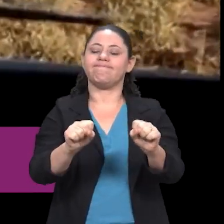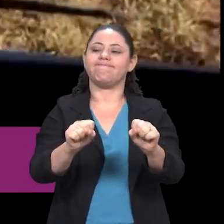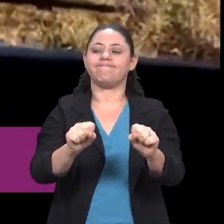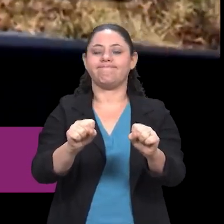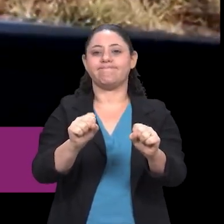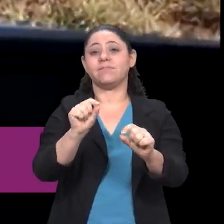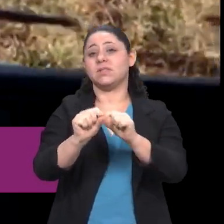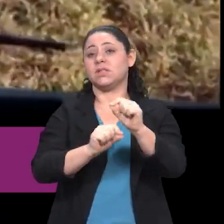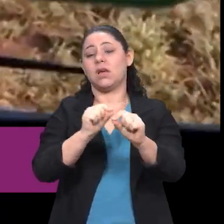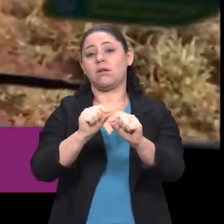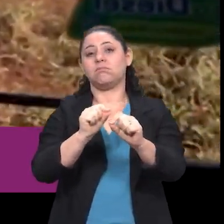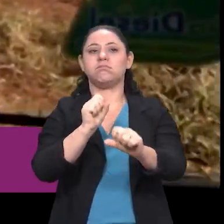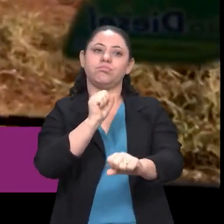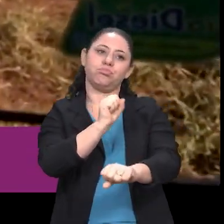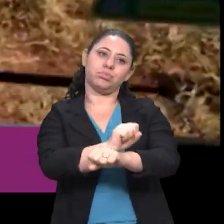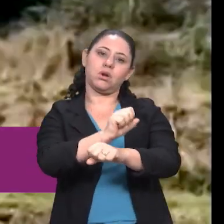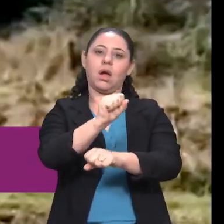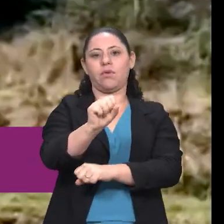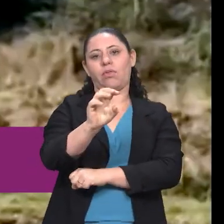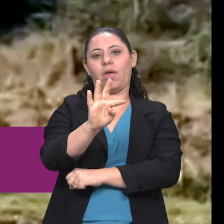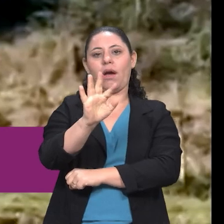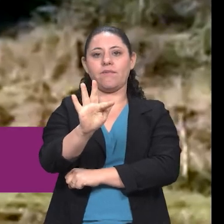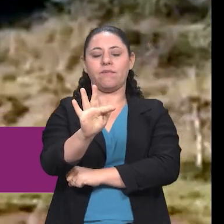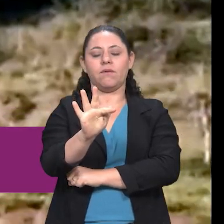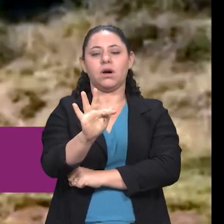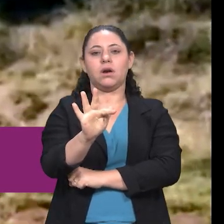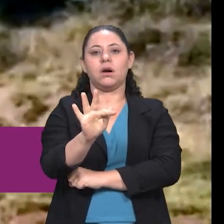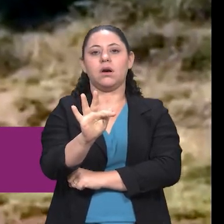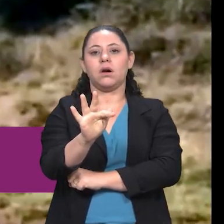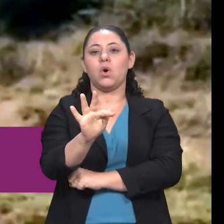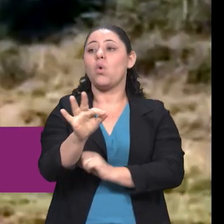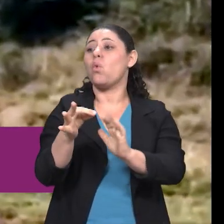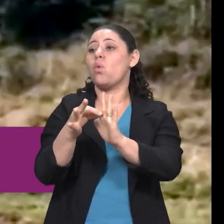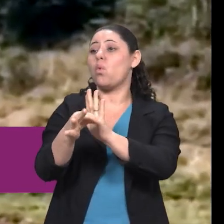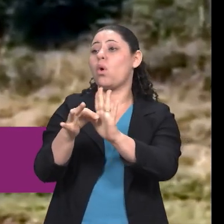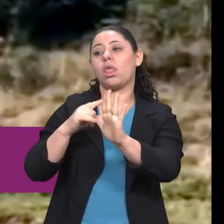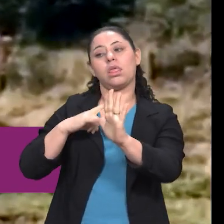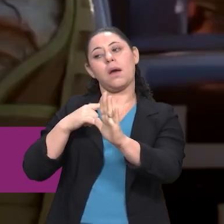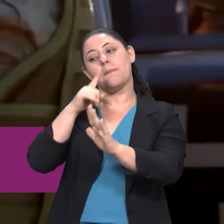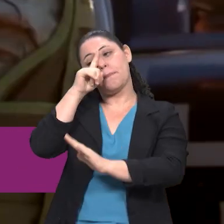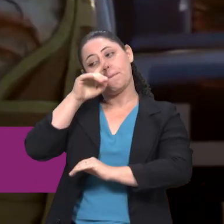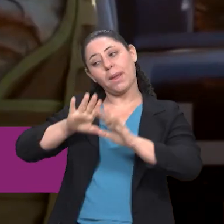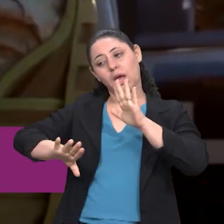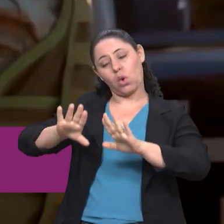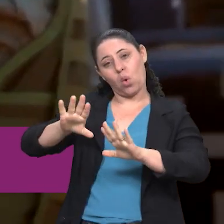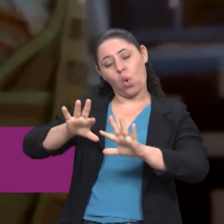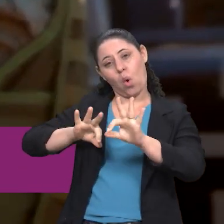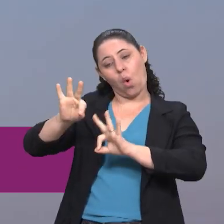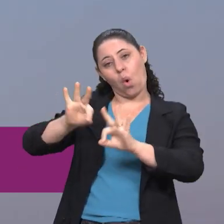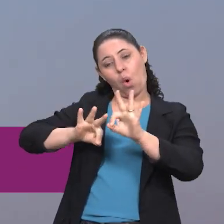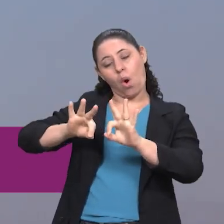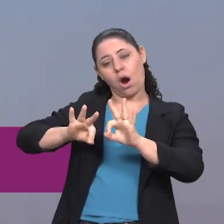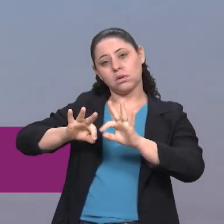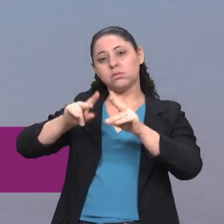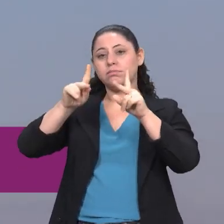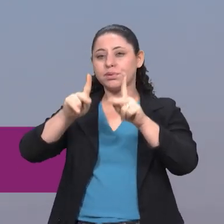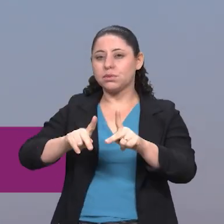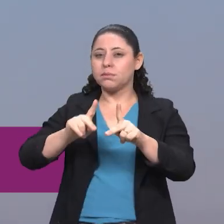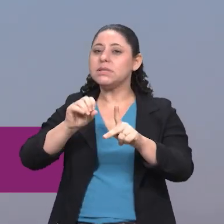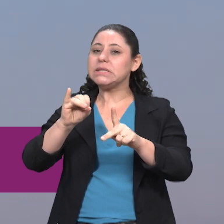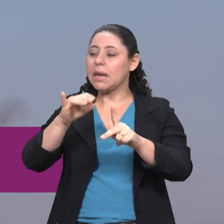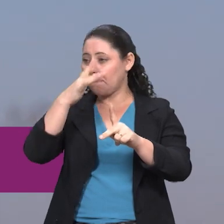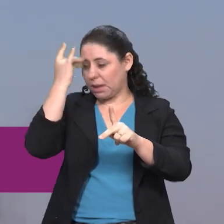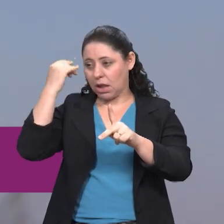sistemática e reiteradamente suspensas pelo Supremo Tribunal Federal, ao argumento de que haveria risco para a ordem pública com o cumprimento